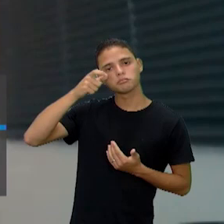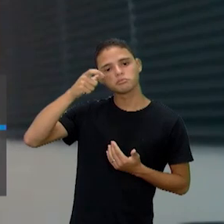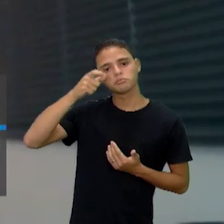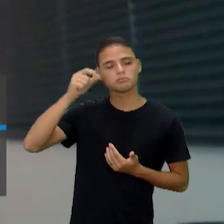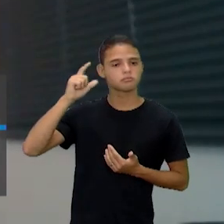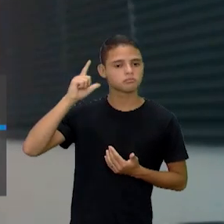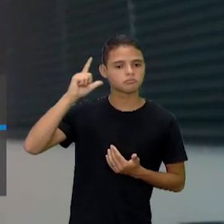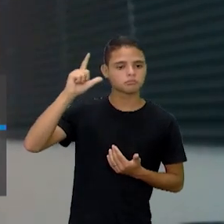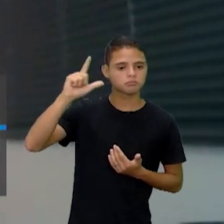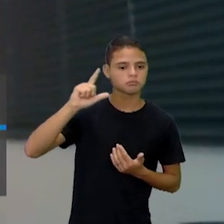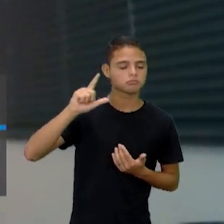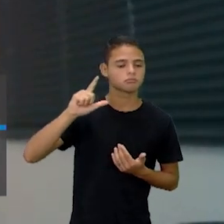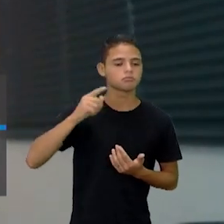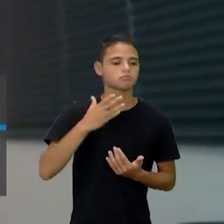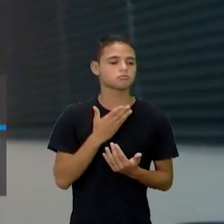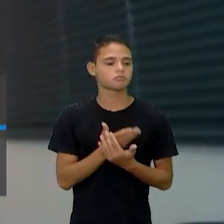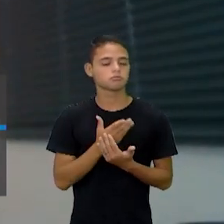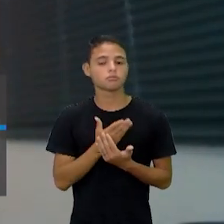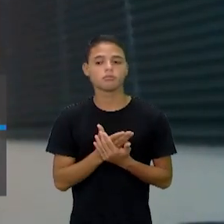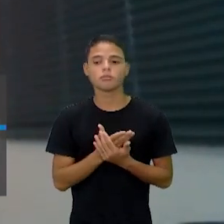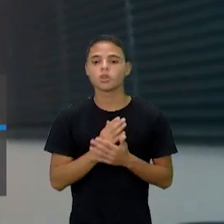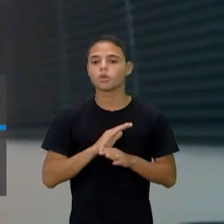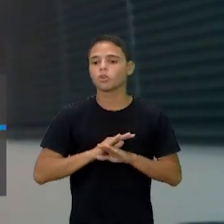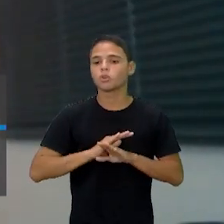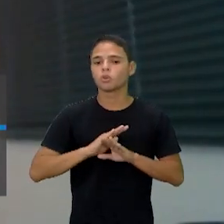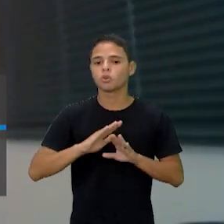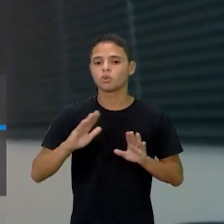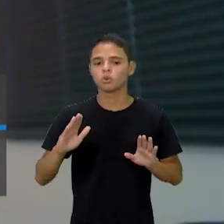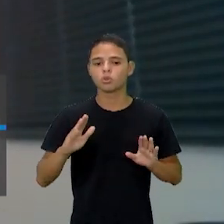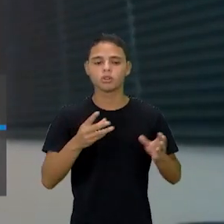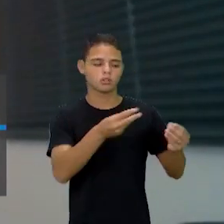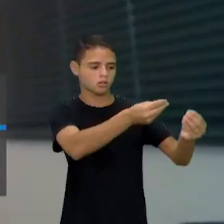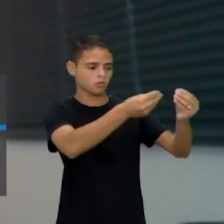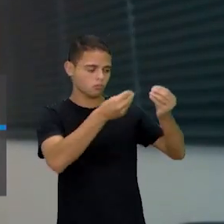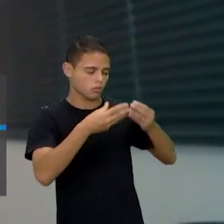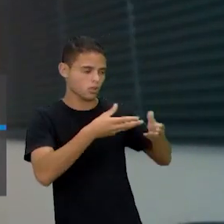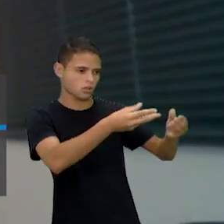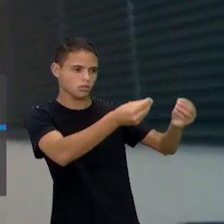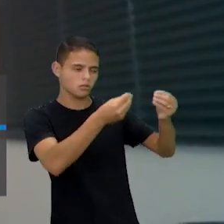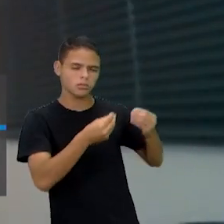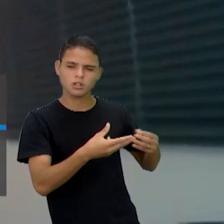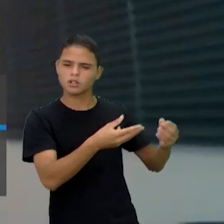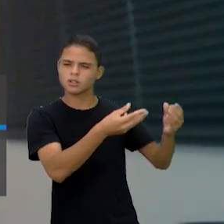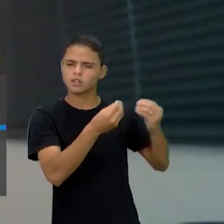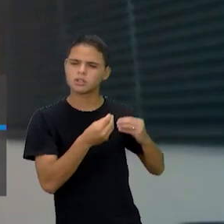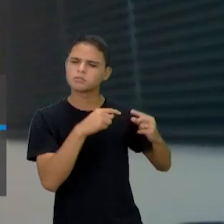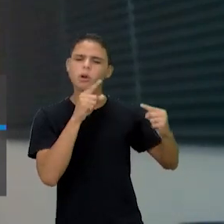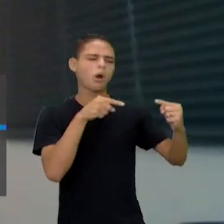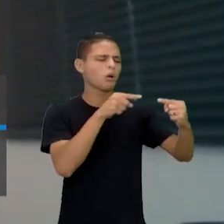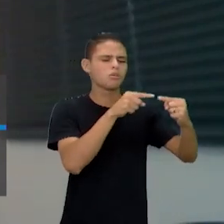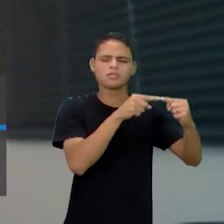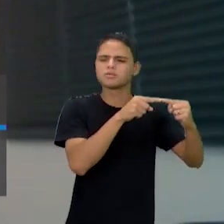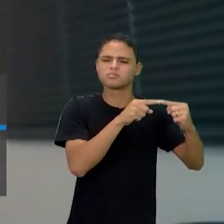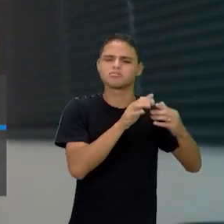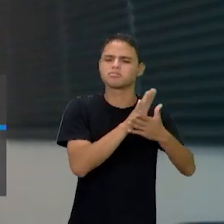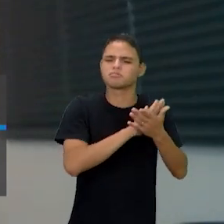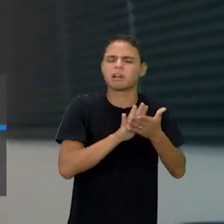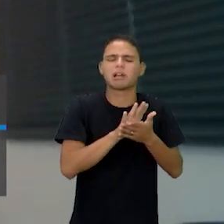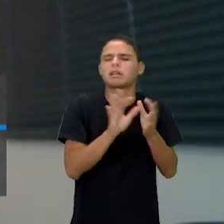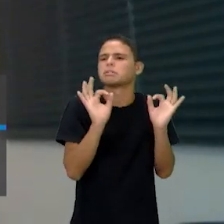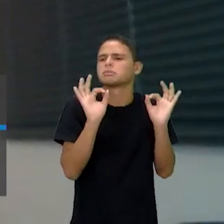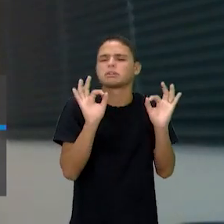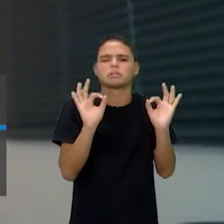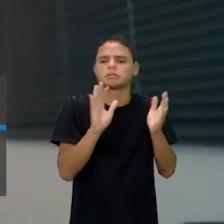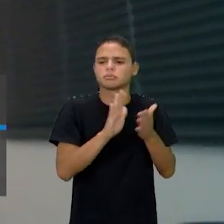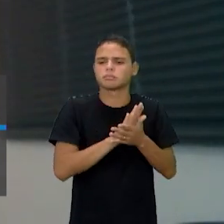possa ocupar aquele tempo, né, e não simplesmente dando atividades extras sem que haja um objetivo, sem que haja uma